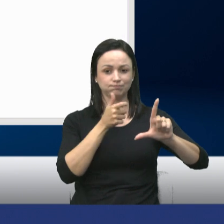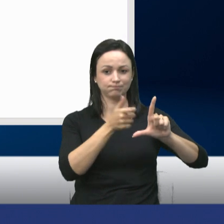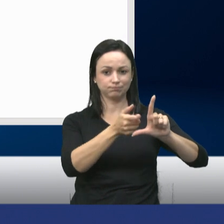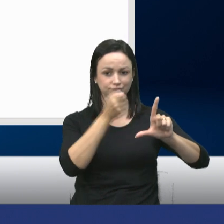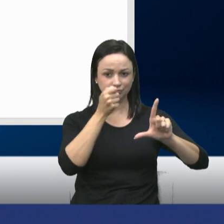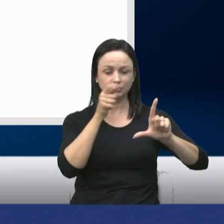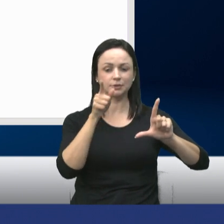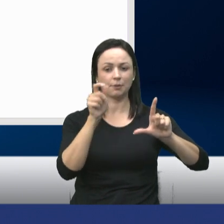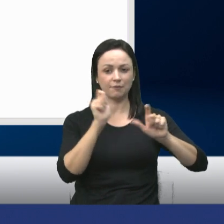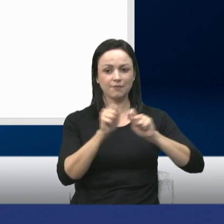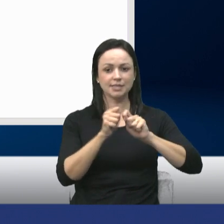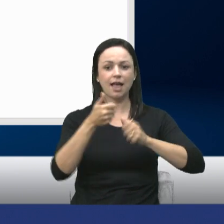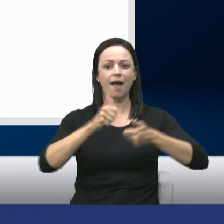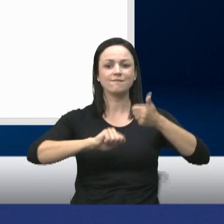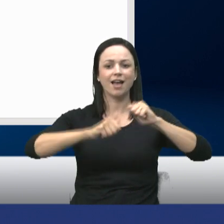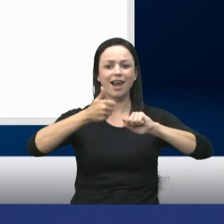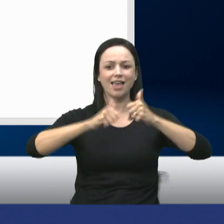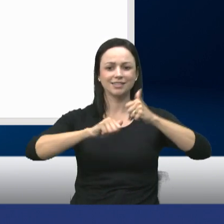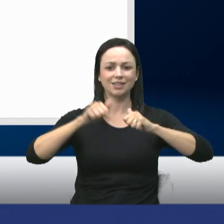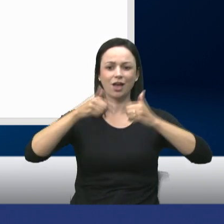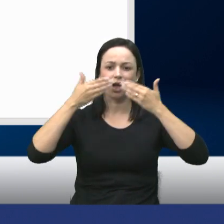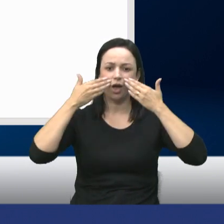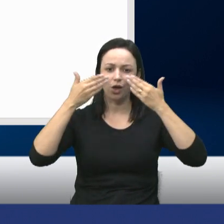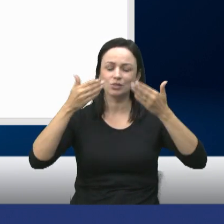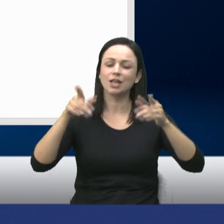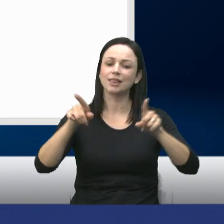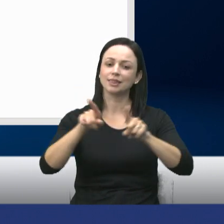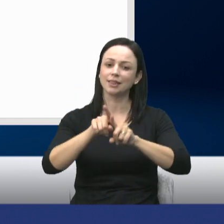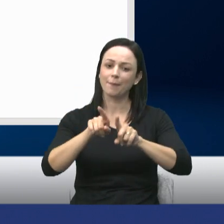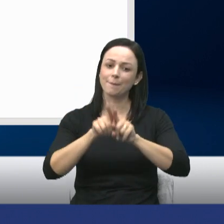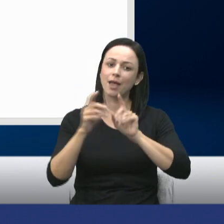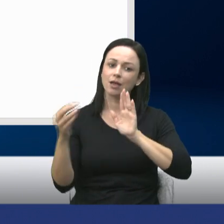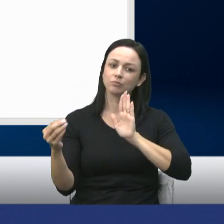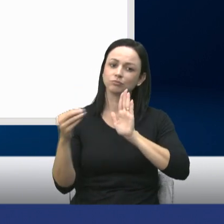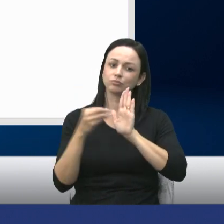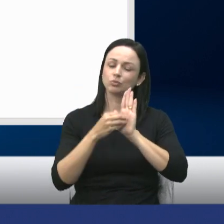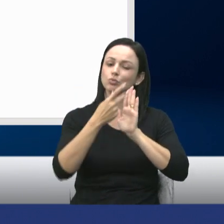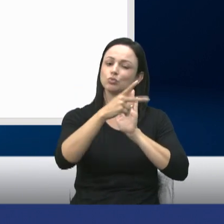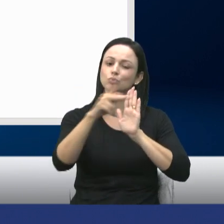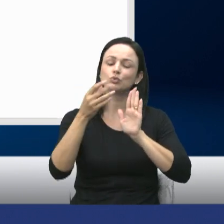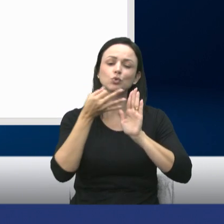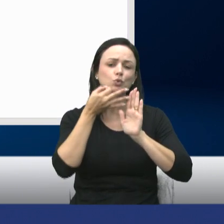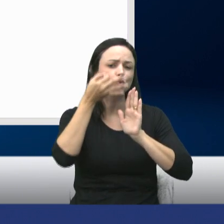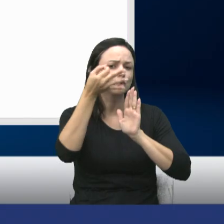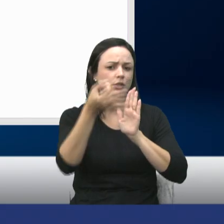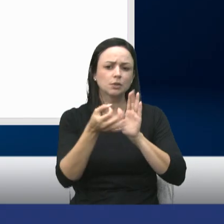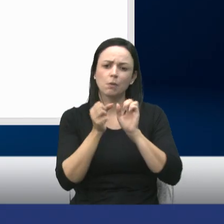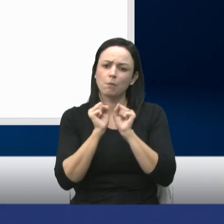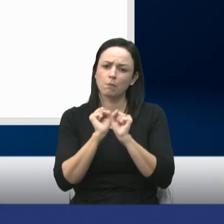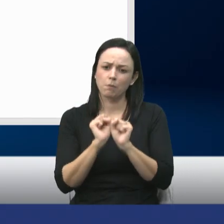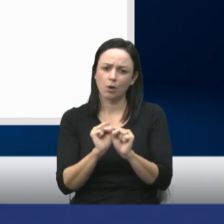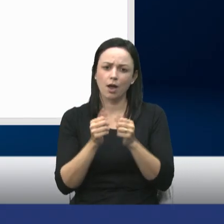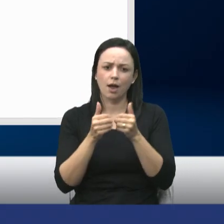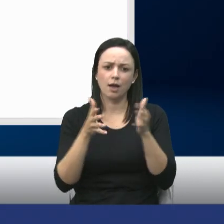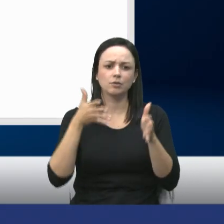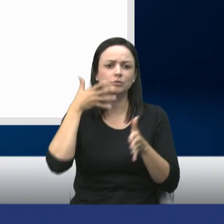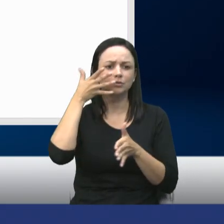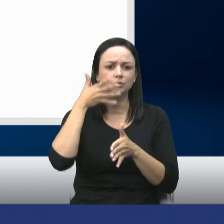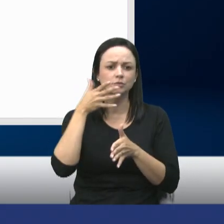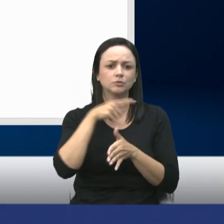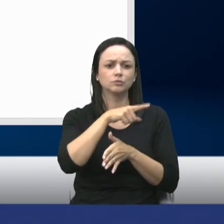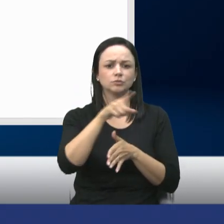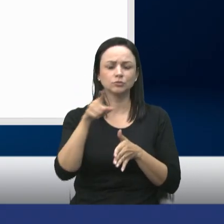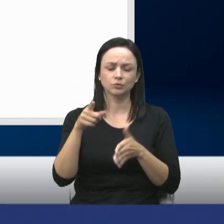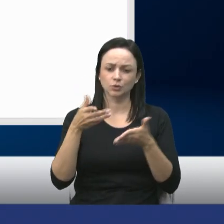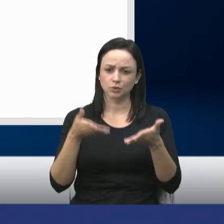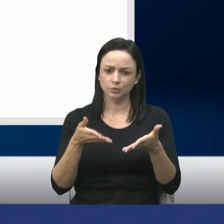nossa audiência e também registrar as sugestões de vocês. Nós abrimos palavras para vocês,